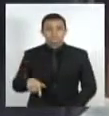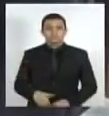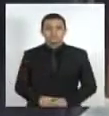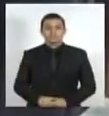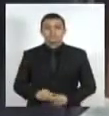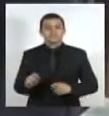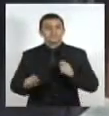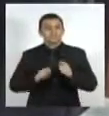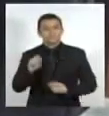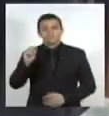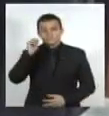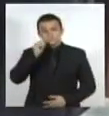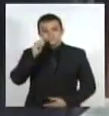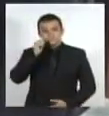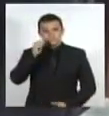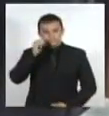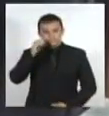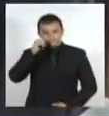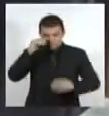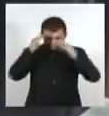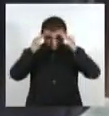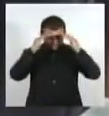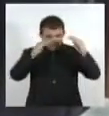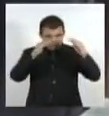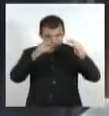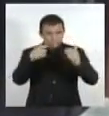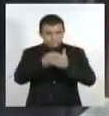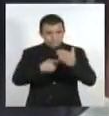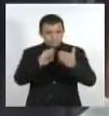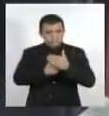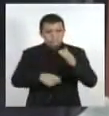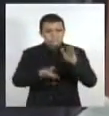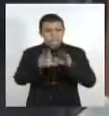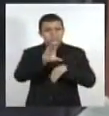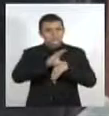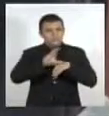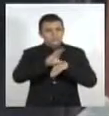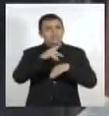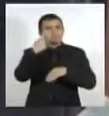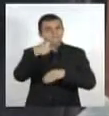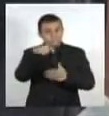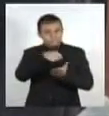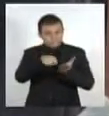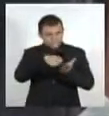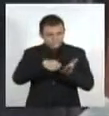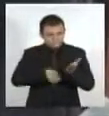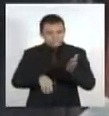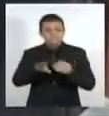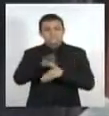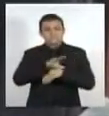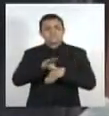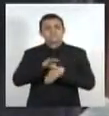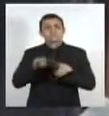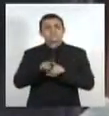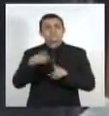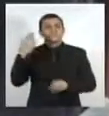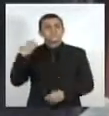parlamentar constitucionalista. Passou pelas mãos dela, né? A efetivação da lei, que é desde